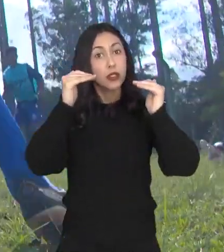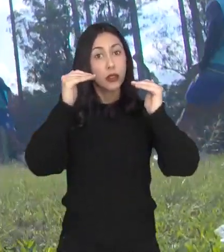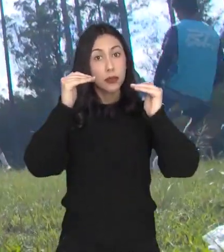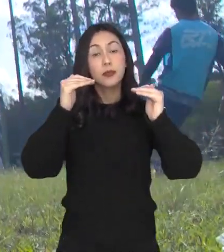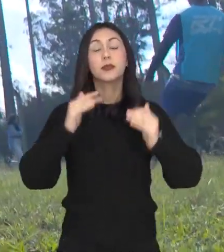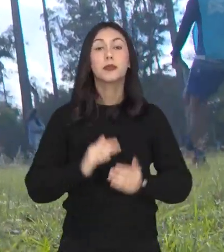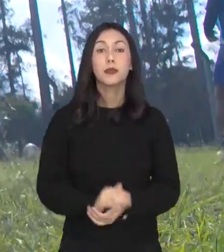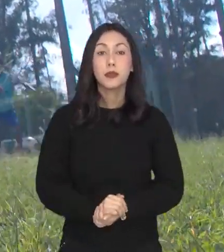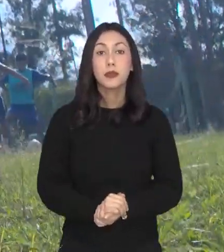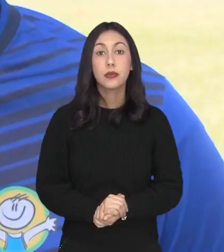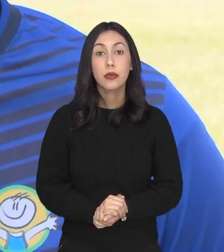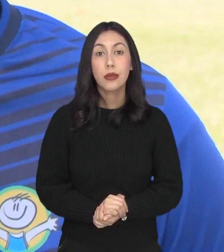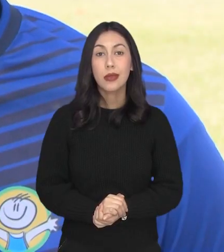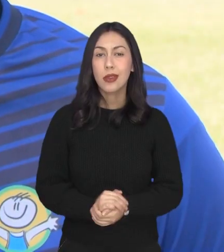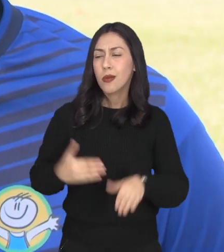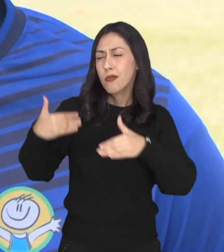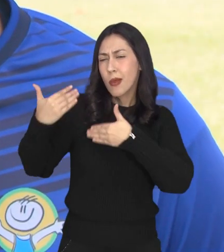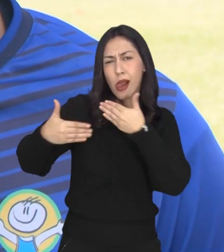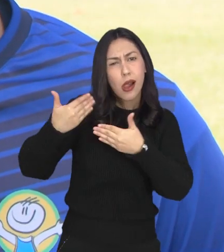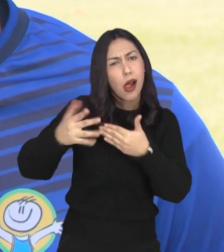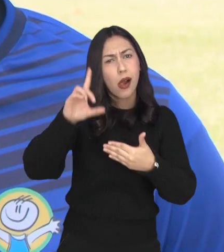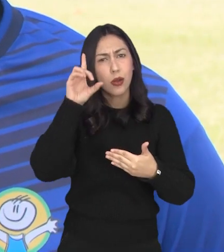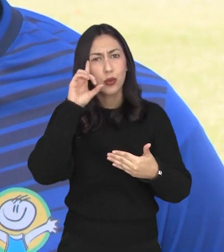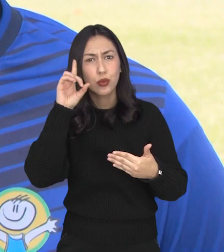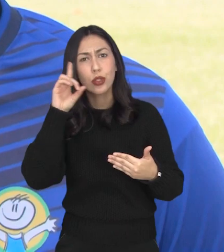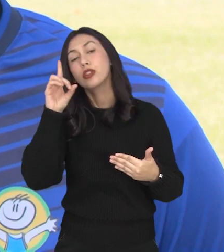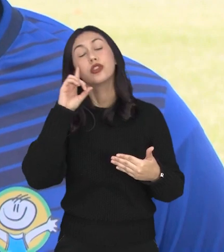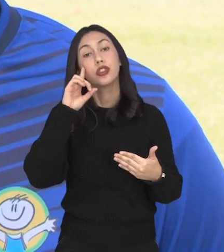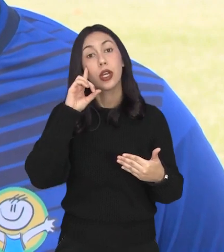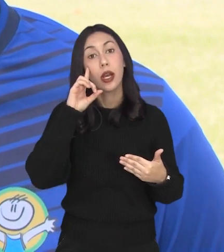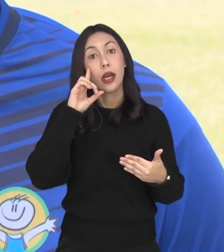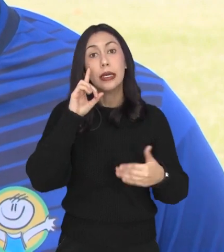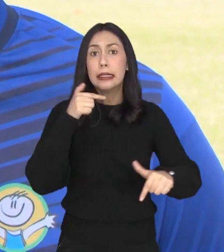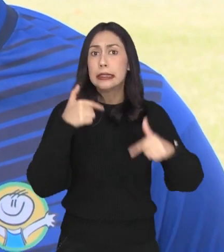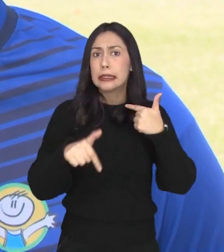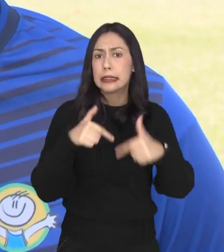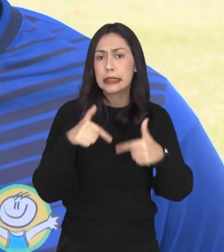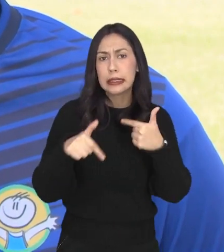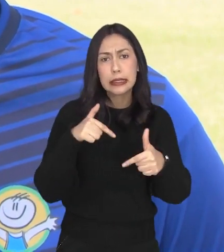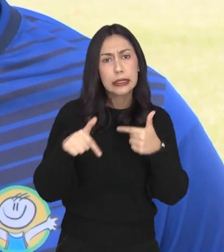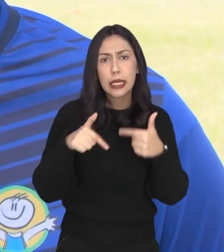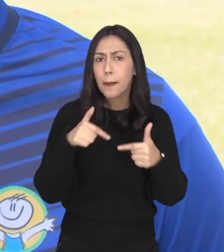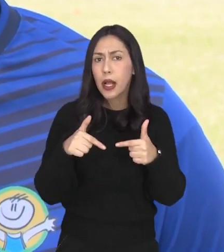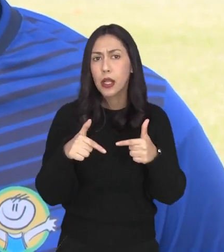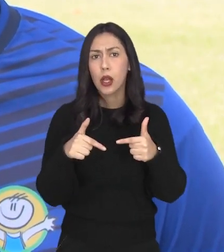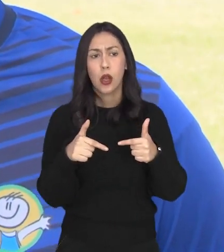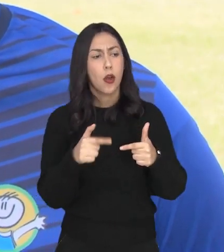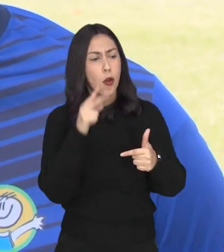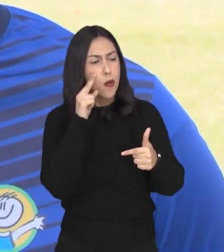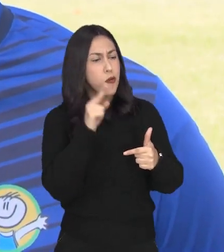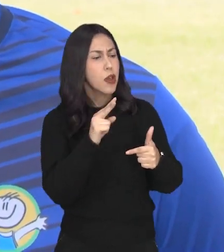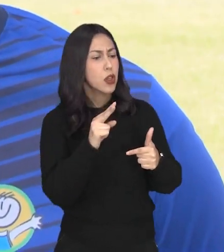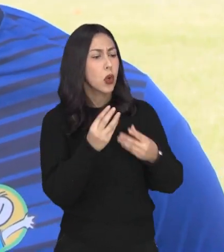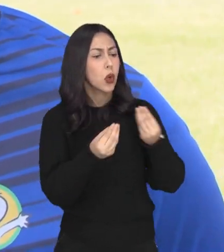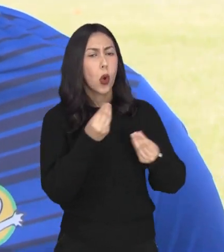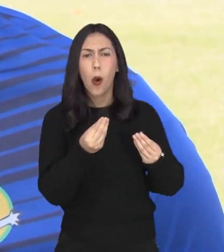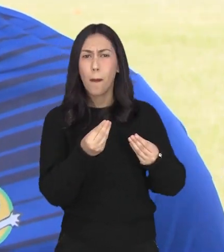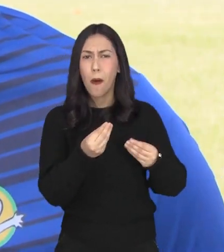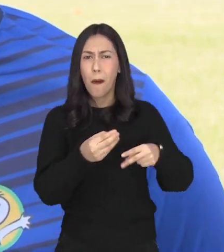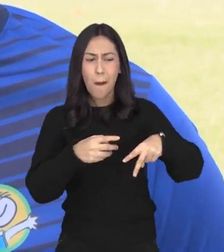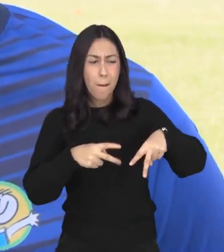melhor desempenho. Durante o dia a dia do preparador físico, ele trabalha atuando no controle de carga, no controle